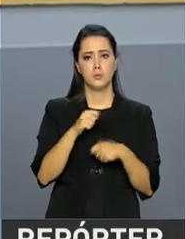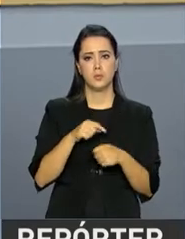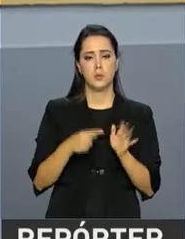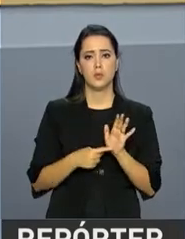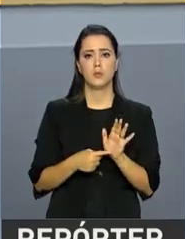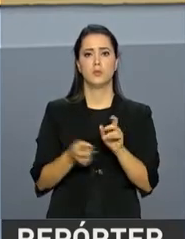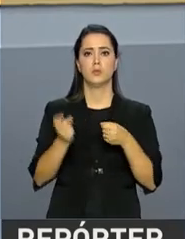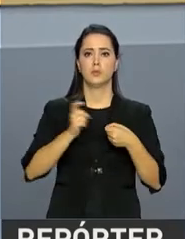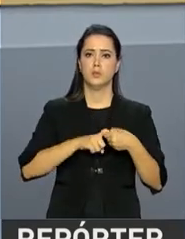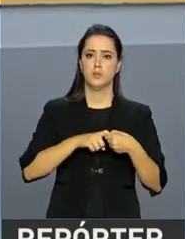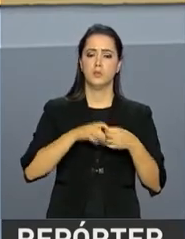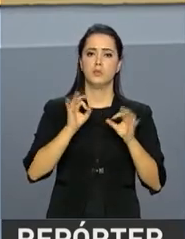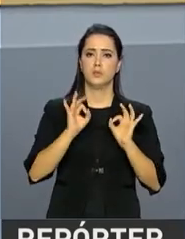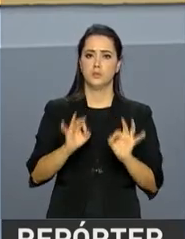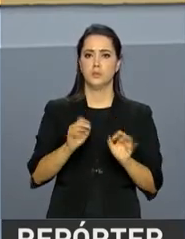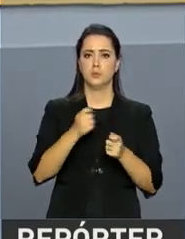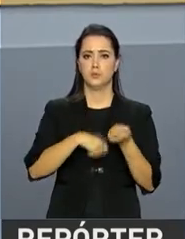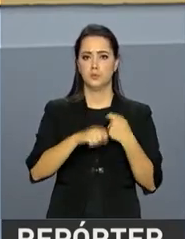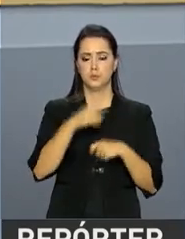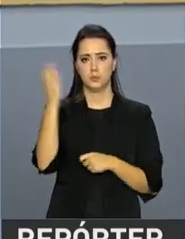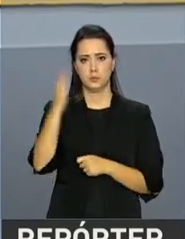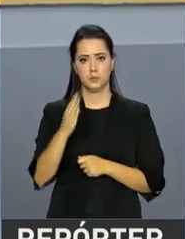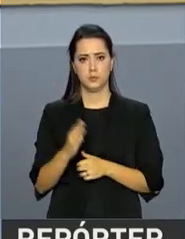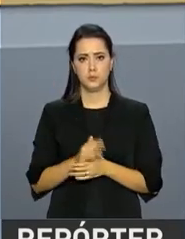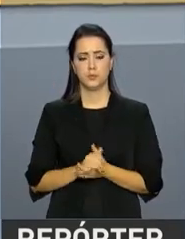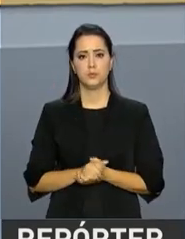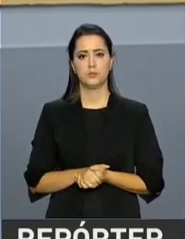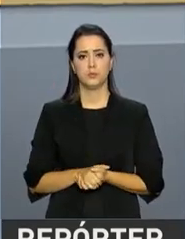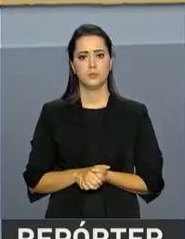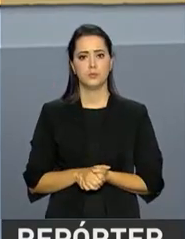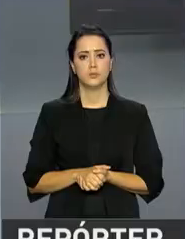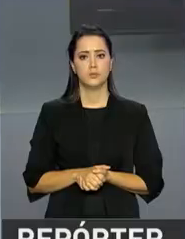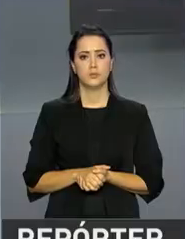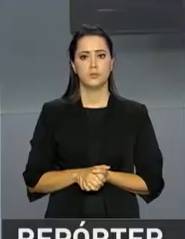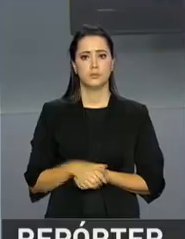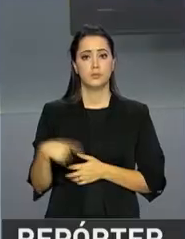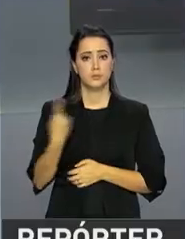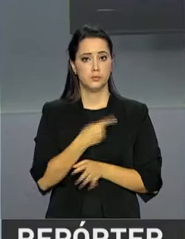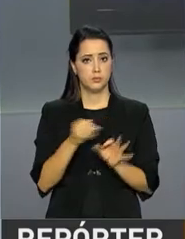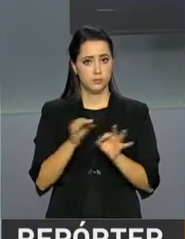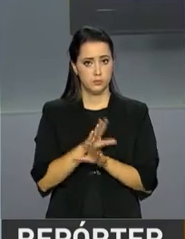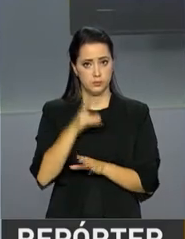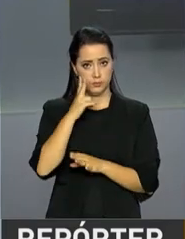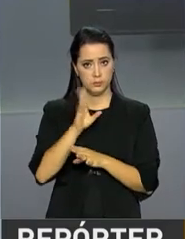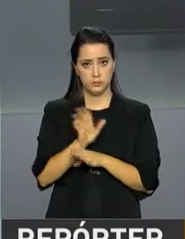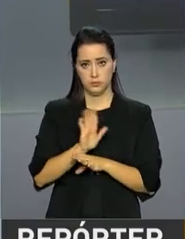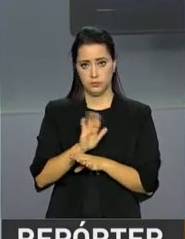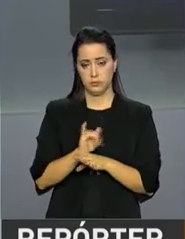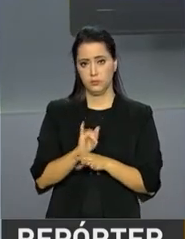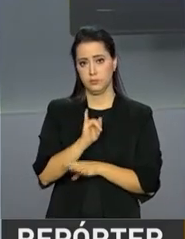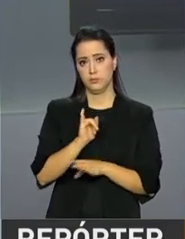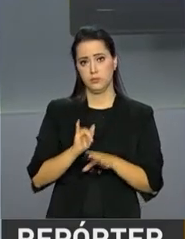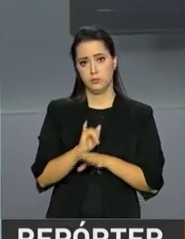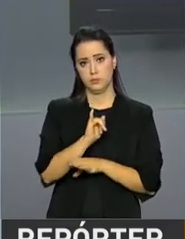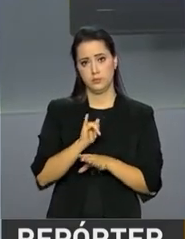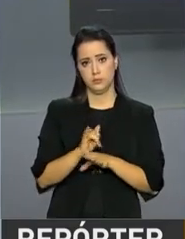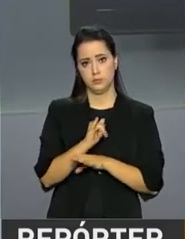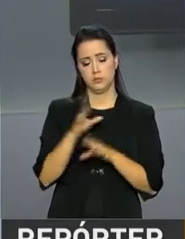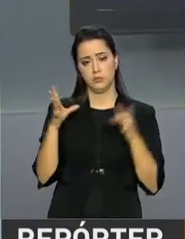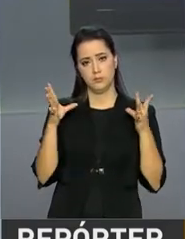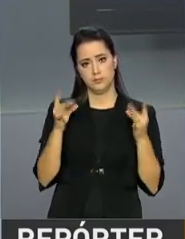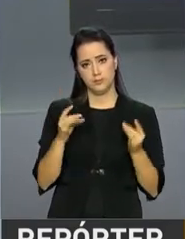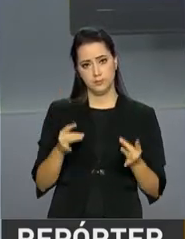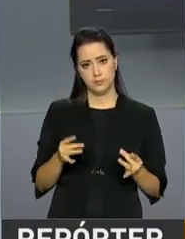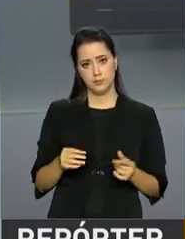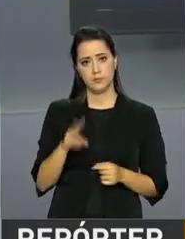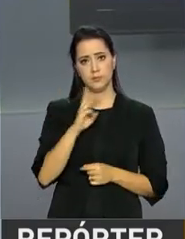que mostra a recuperação consistente da economia brasileira nós ficamos por aqui você pode rever as reportagens no youtube